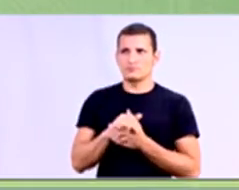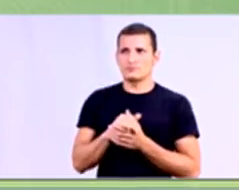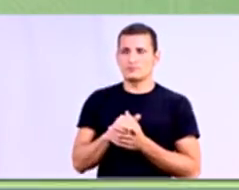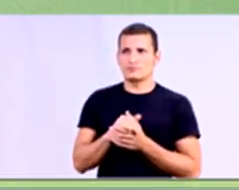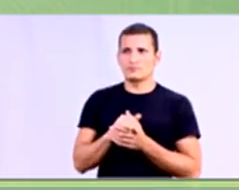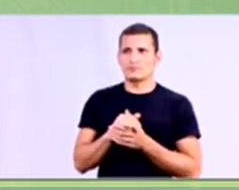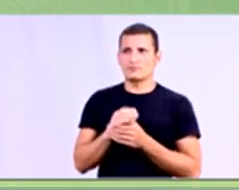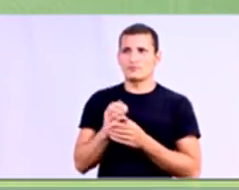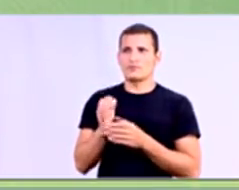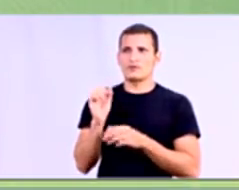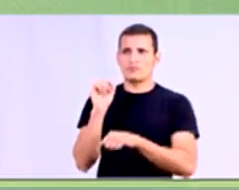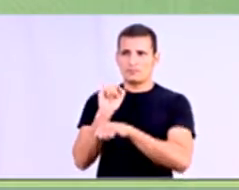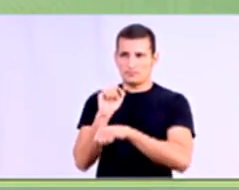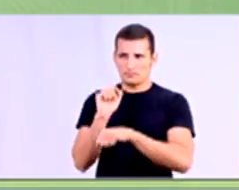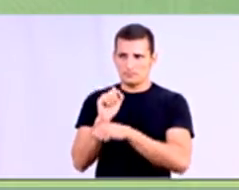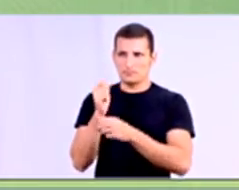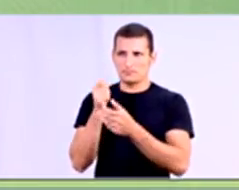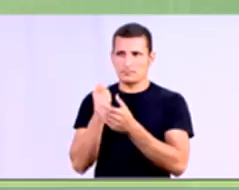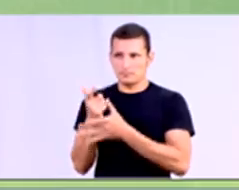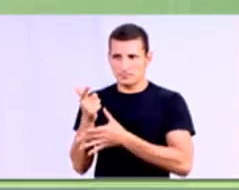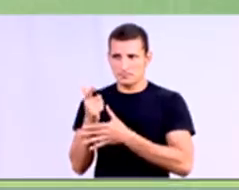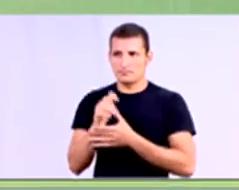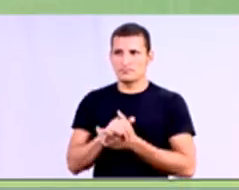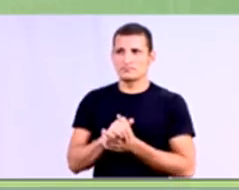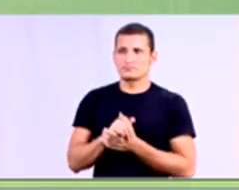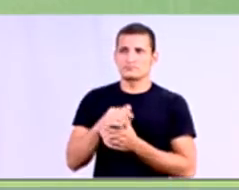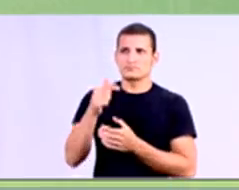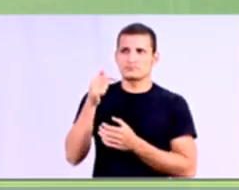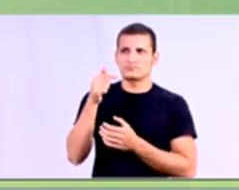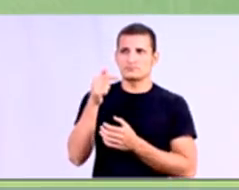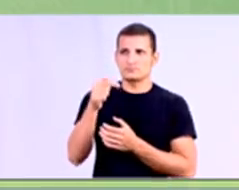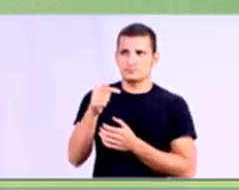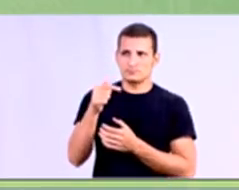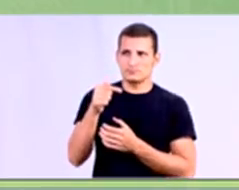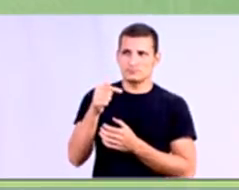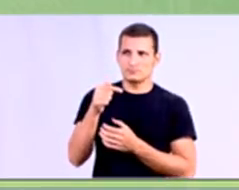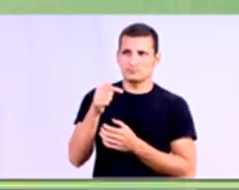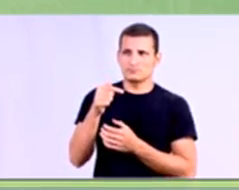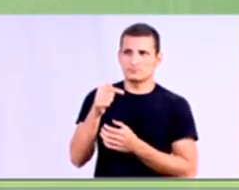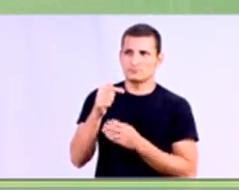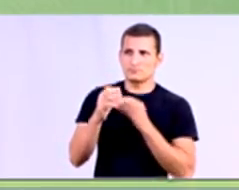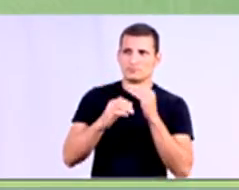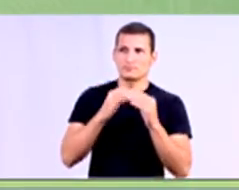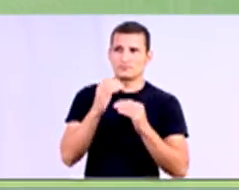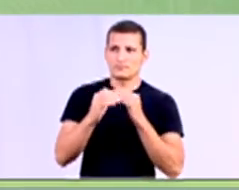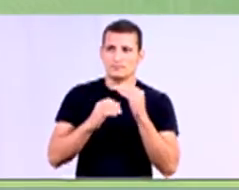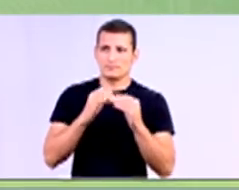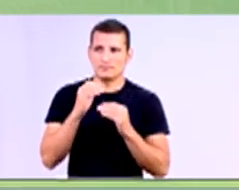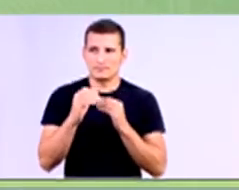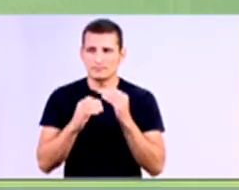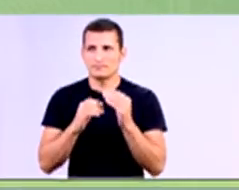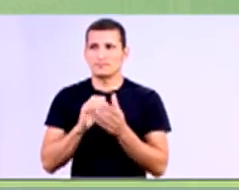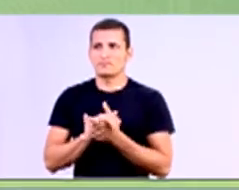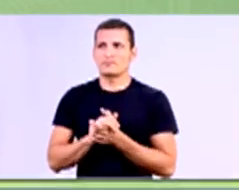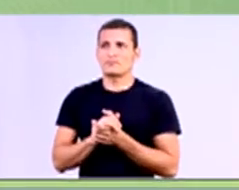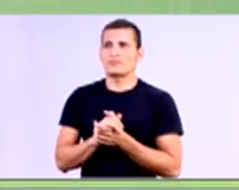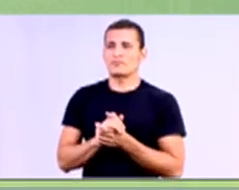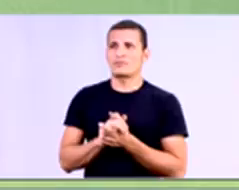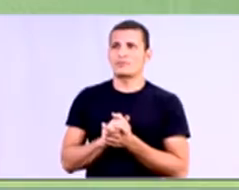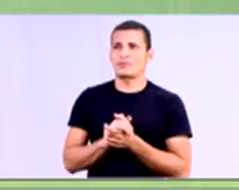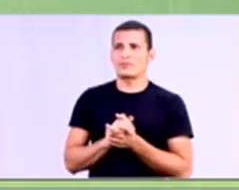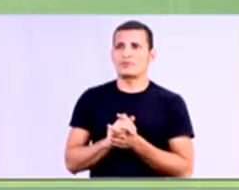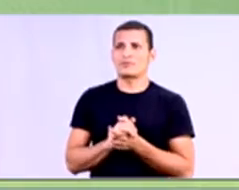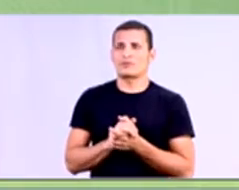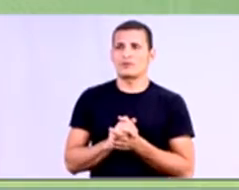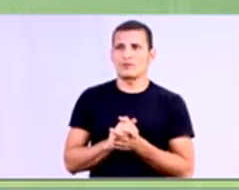pedido aguardando o pagamento. A sétima, e aí já vem um agente externo, que é um banco ou operadora, confirmar o pagamento. E